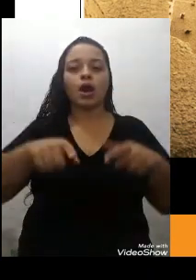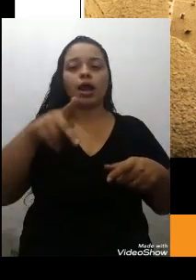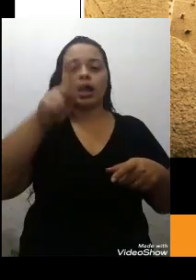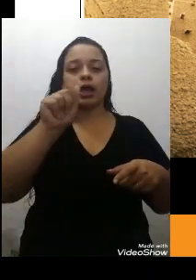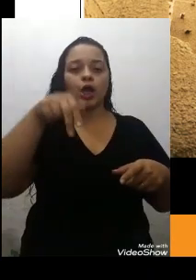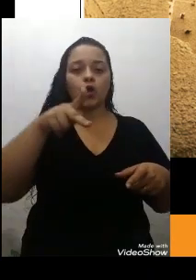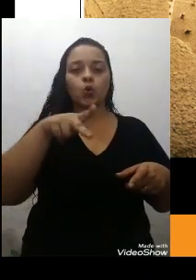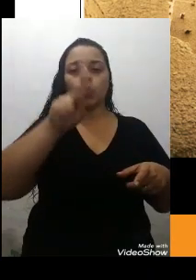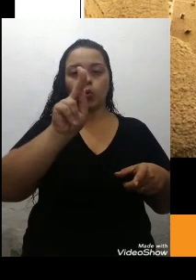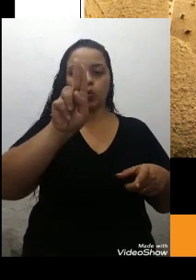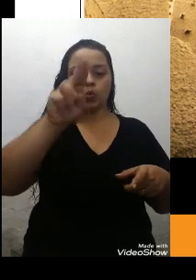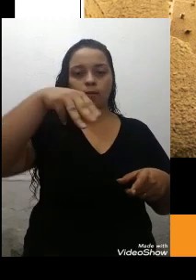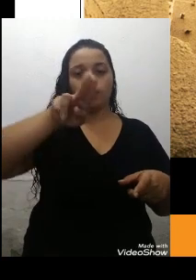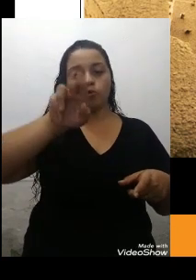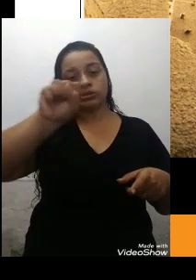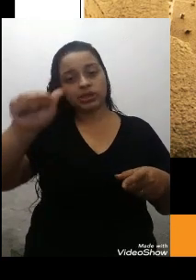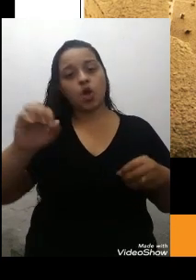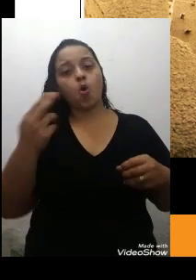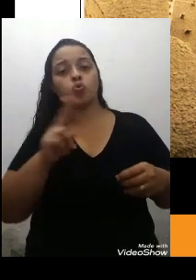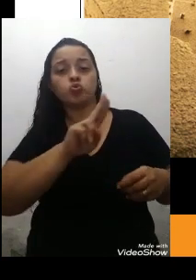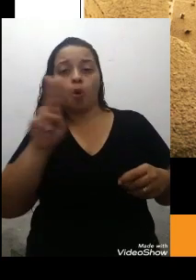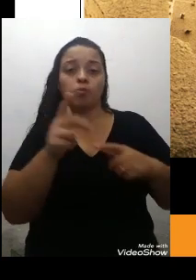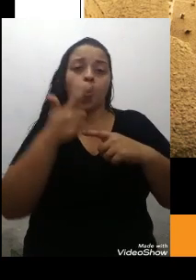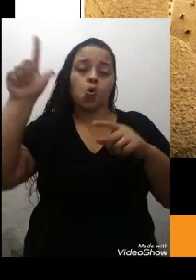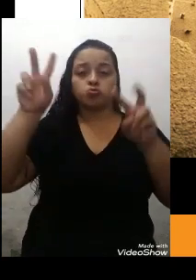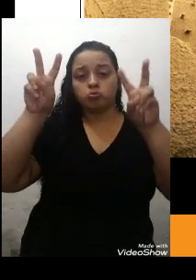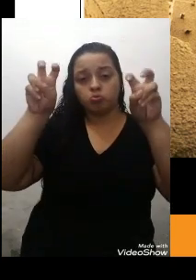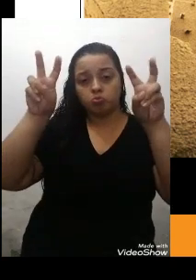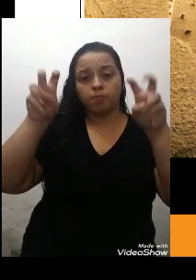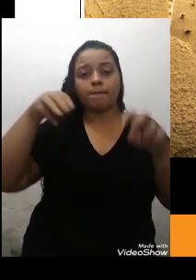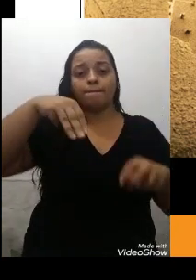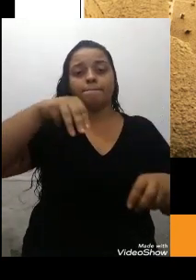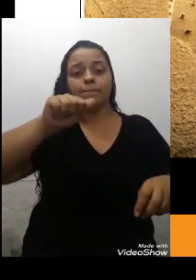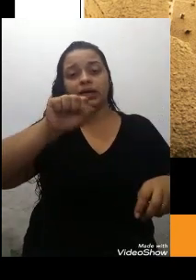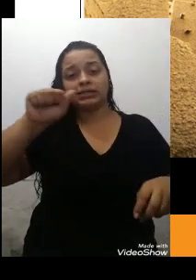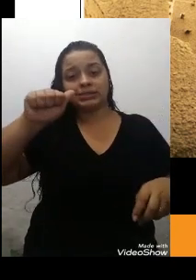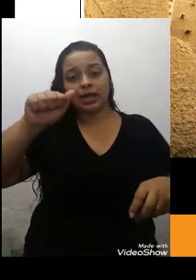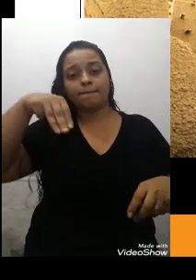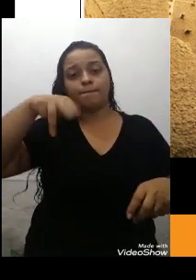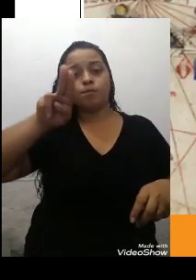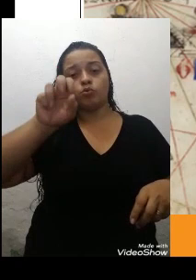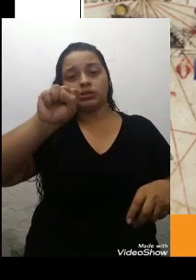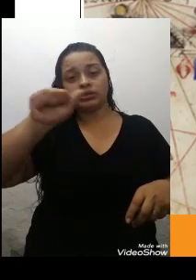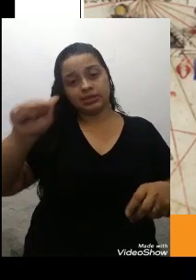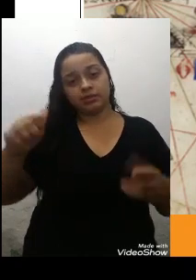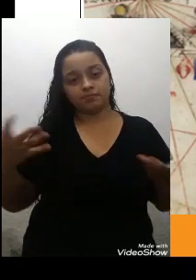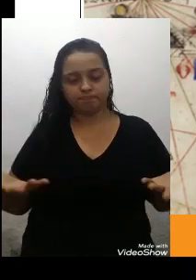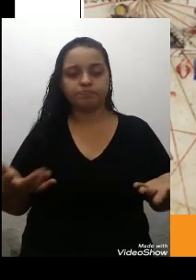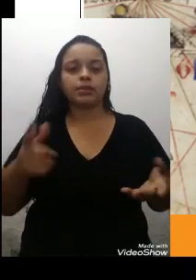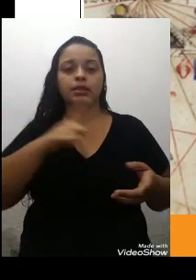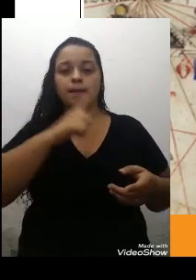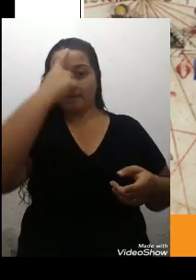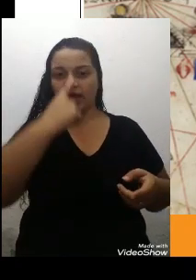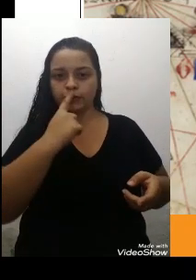vezes a gente pode encontrar em outras literaturas a escrita de Mansa Musa, que traz essa representação dele aqui em